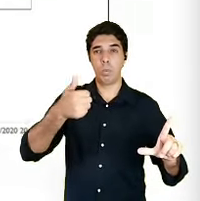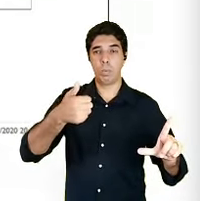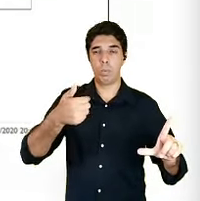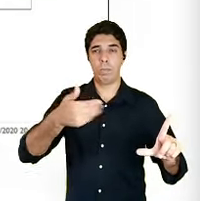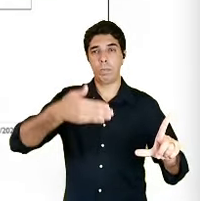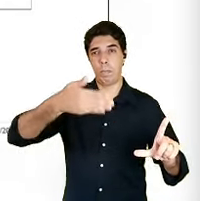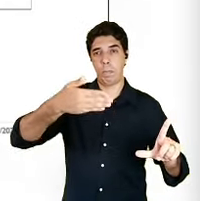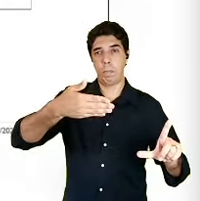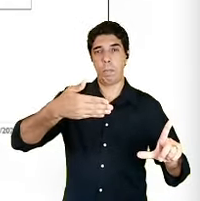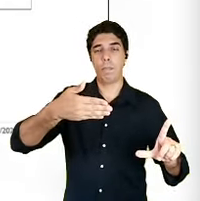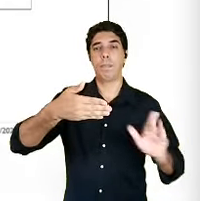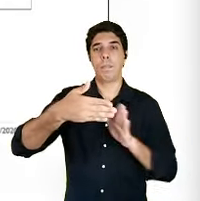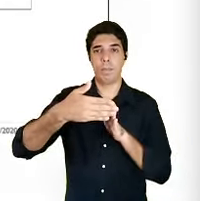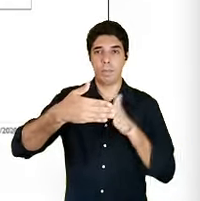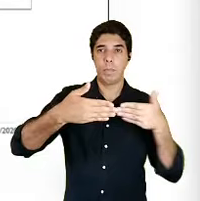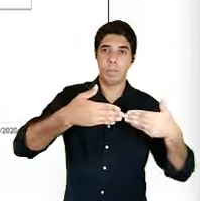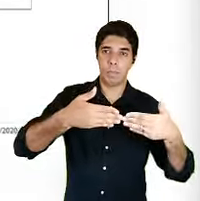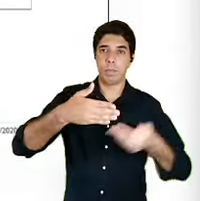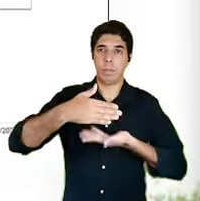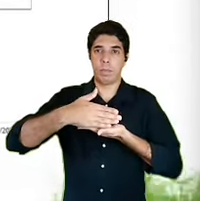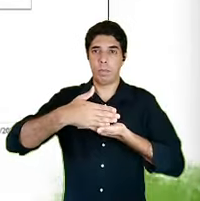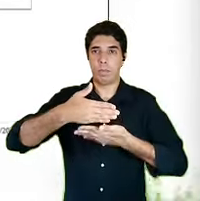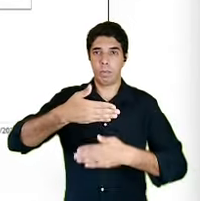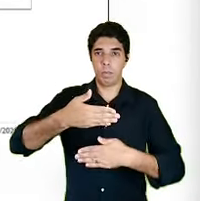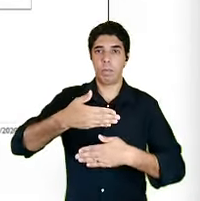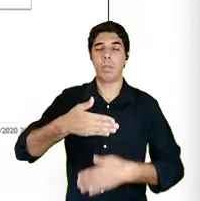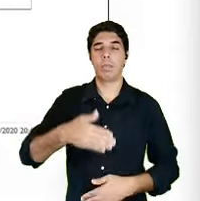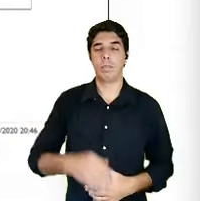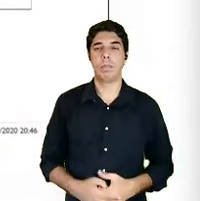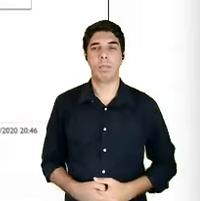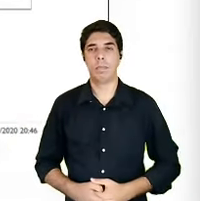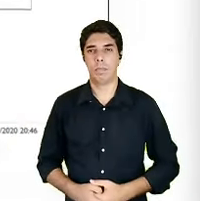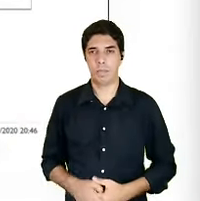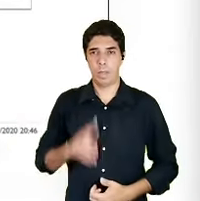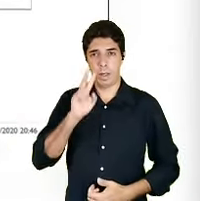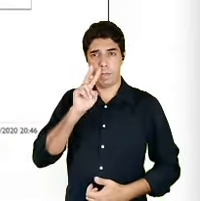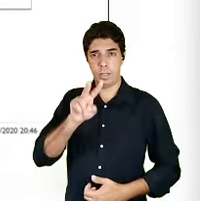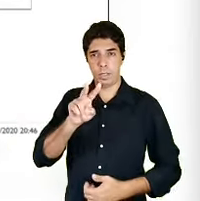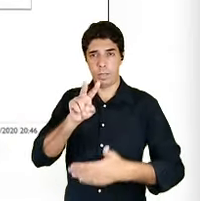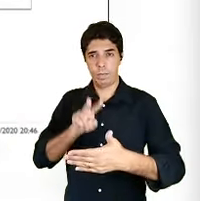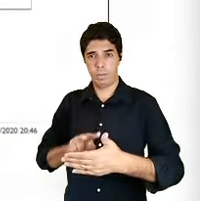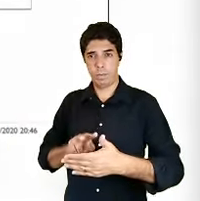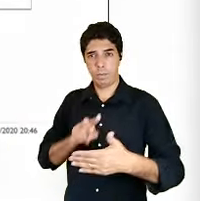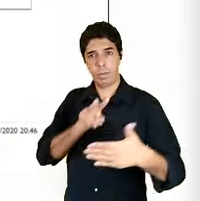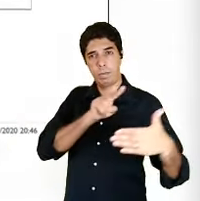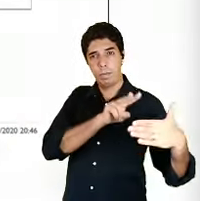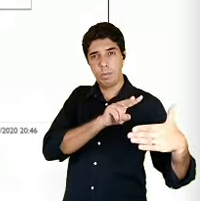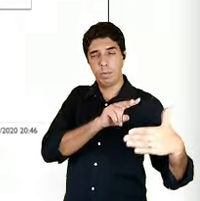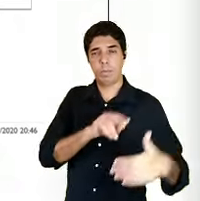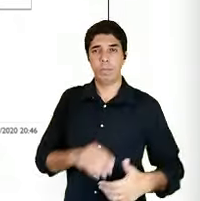vertical. Então, aqui o plano foi rebatido e aqui eu tenho a minha vista frontal, abaixo dela a